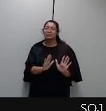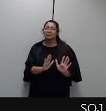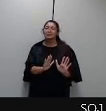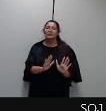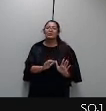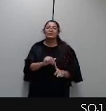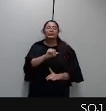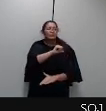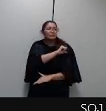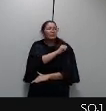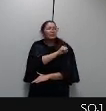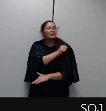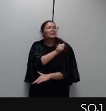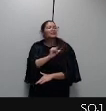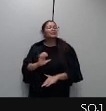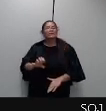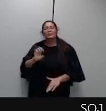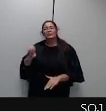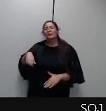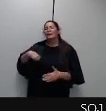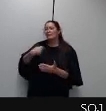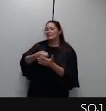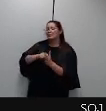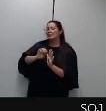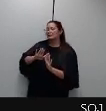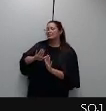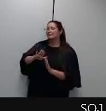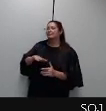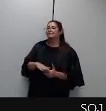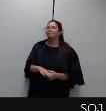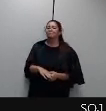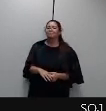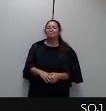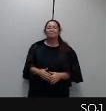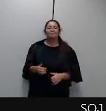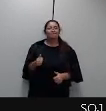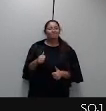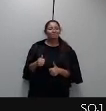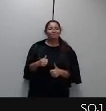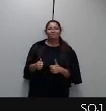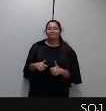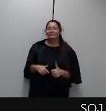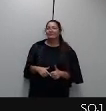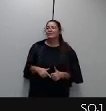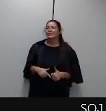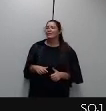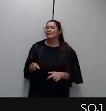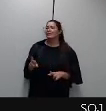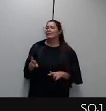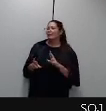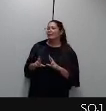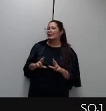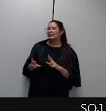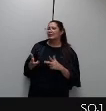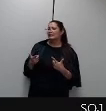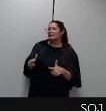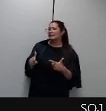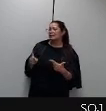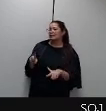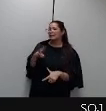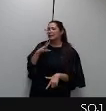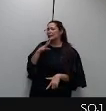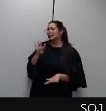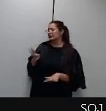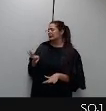realmente seja o caso Como disse o primeiro voto divergente o início Benedito e realmente não não conhecer de maneira que